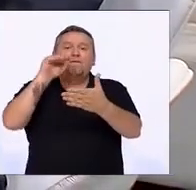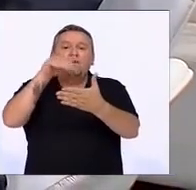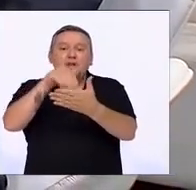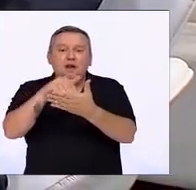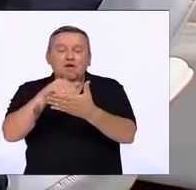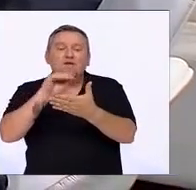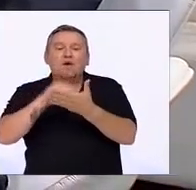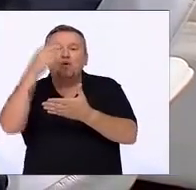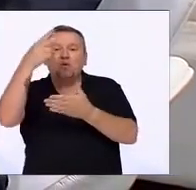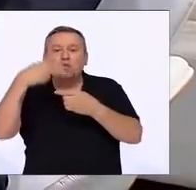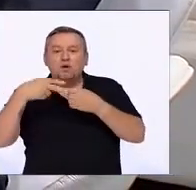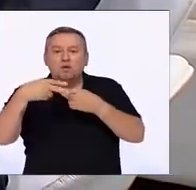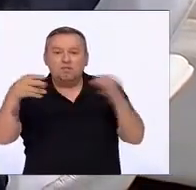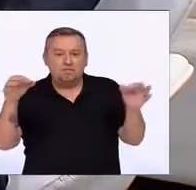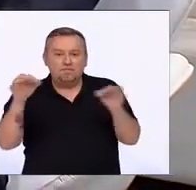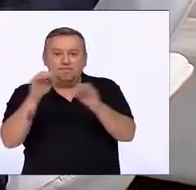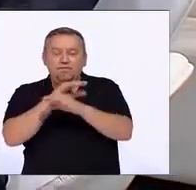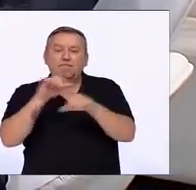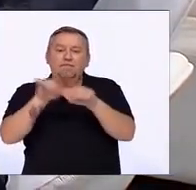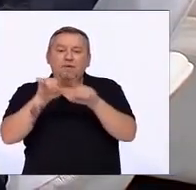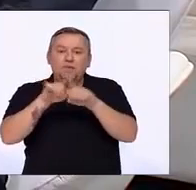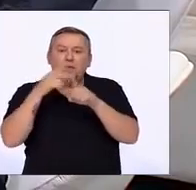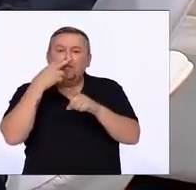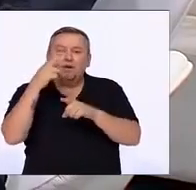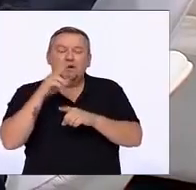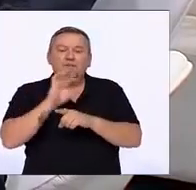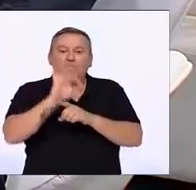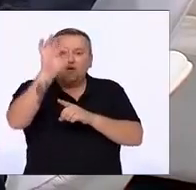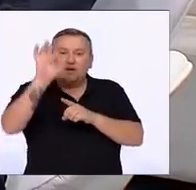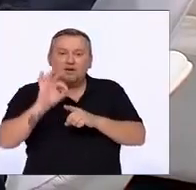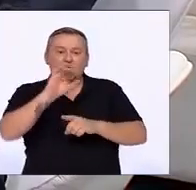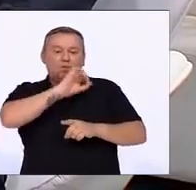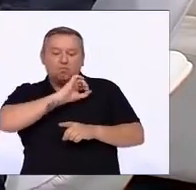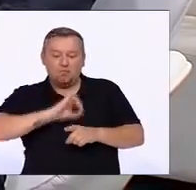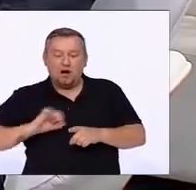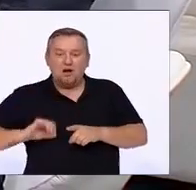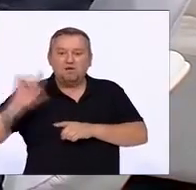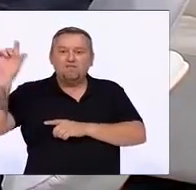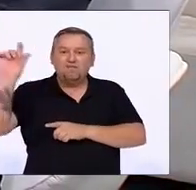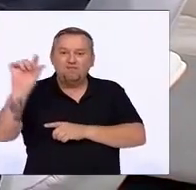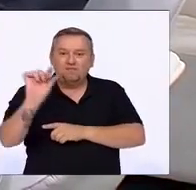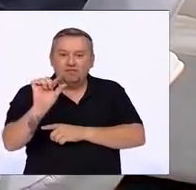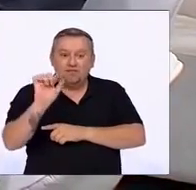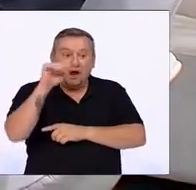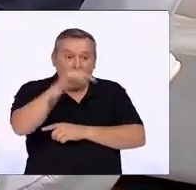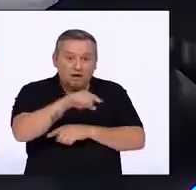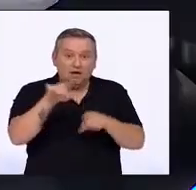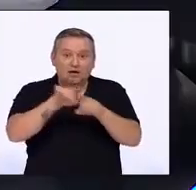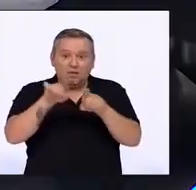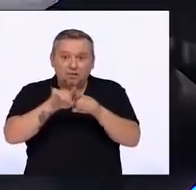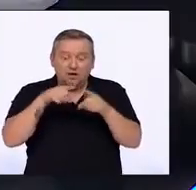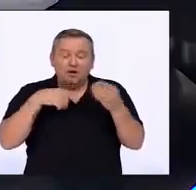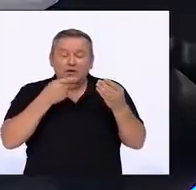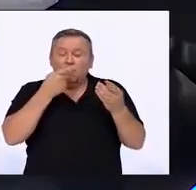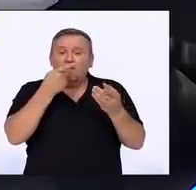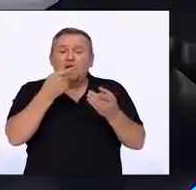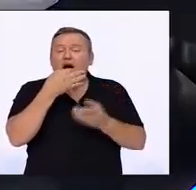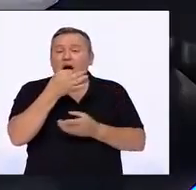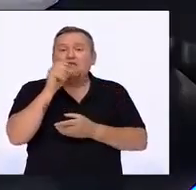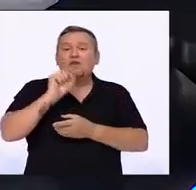2 semanas para as eleições, ela vem diminuindo no percentual de intenção de votos. Aqui o senhor acredita essa